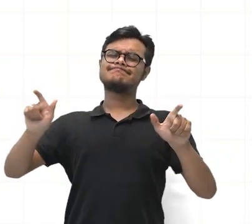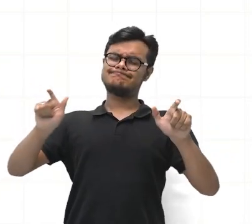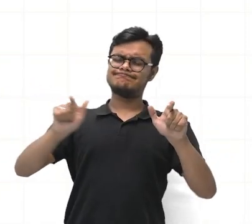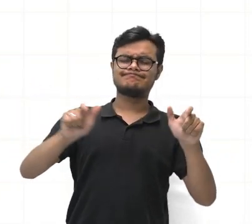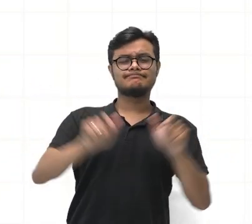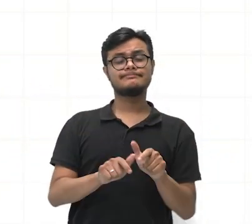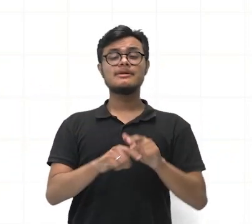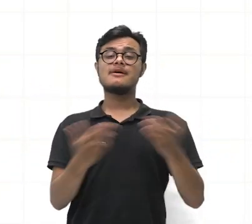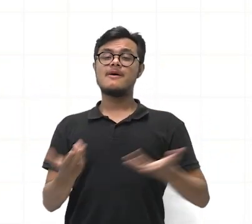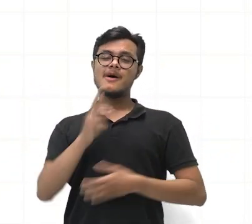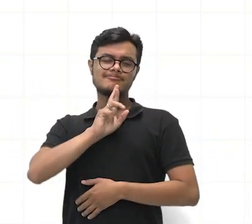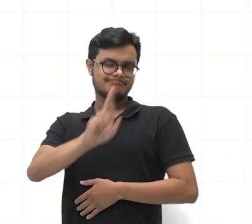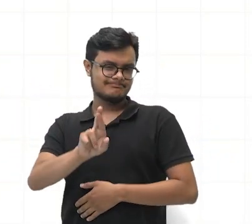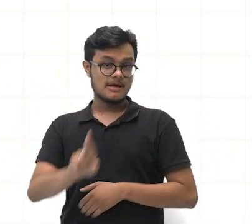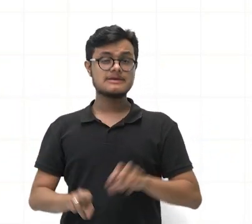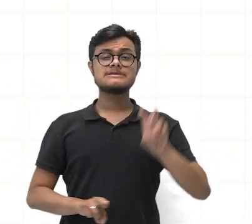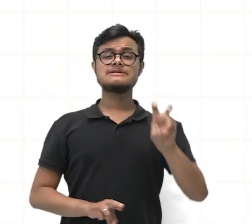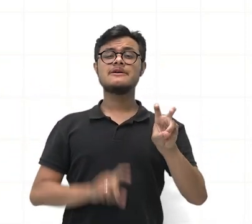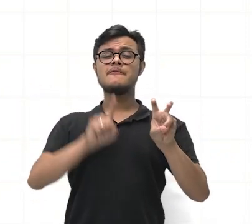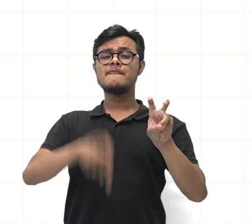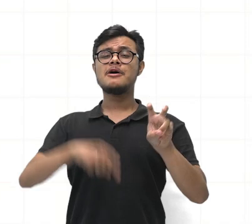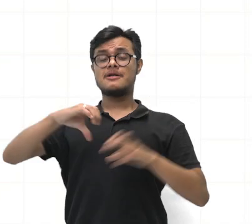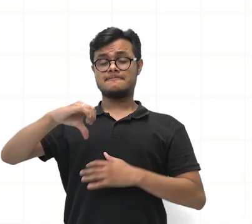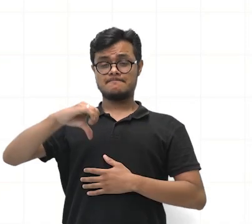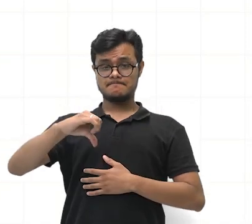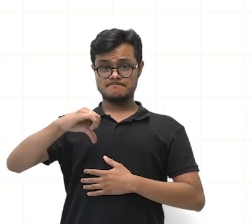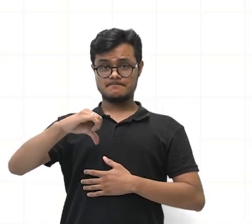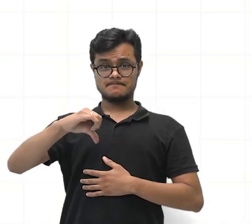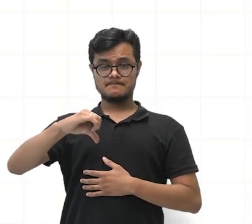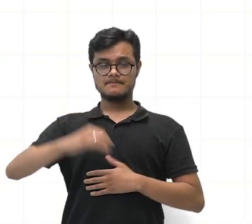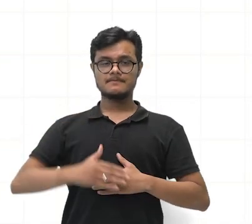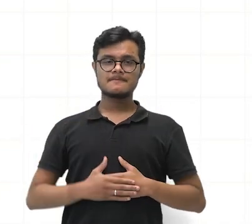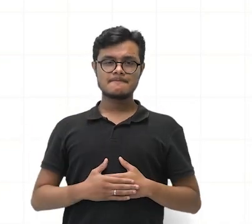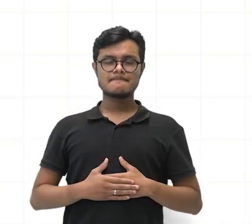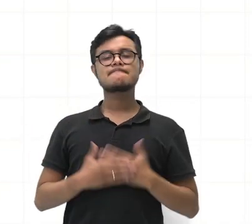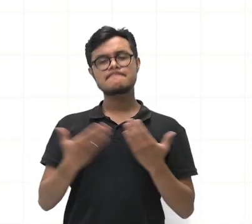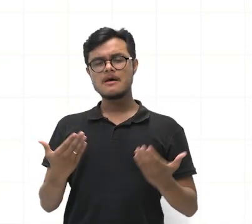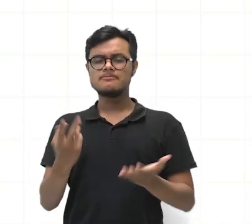nossa resposta vai ficar, então, 5,9